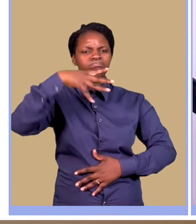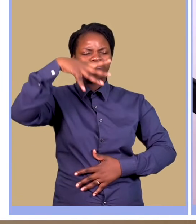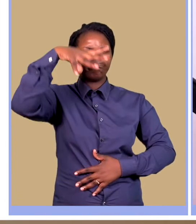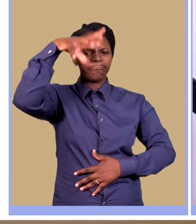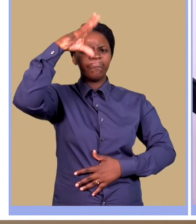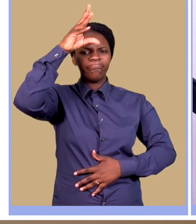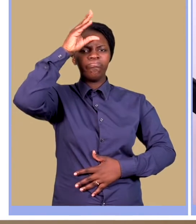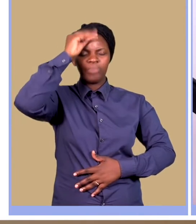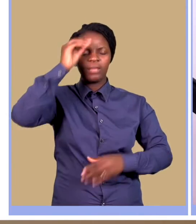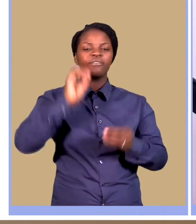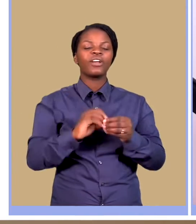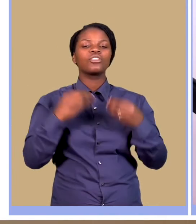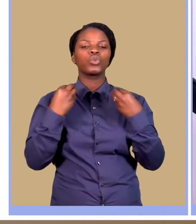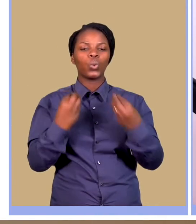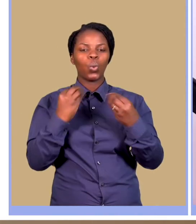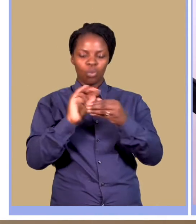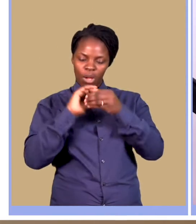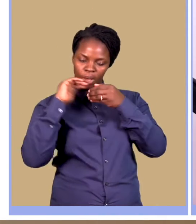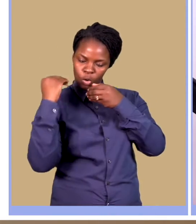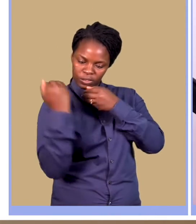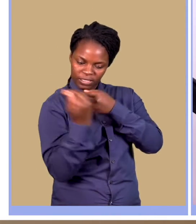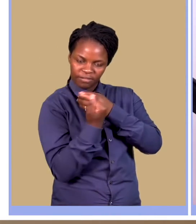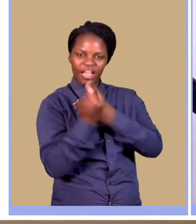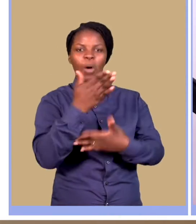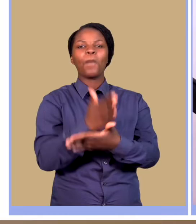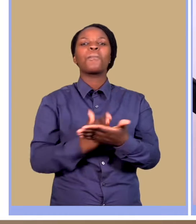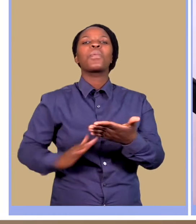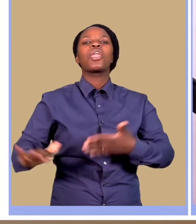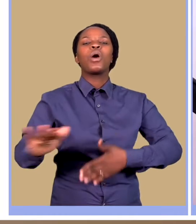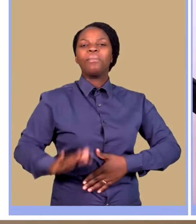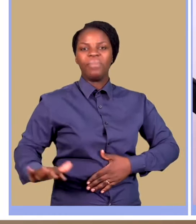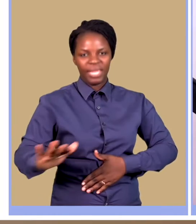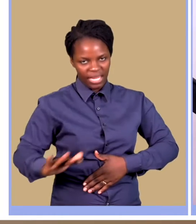serem educadas ambientalmente. E isso por causa